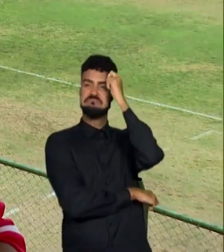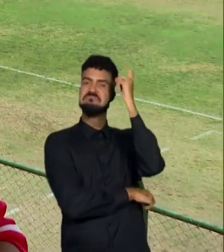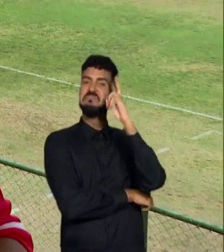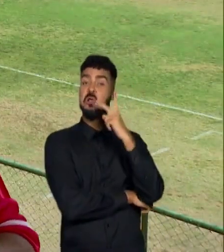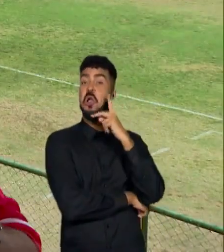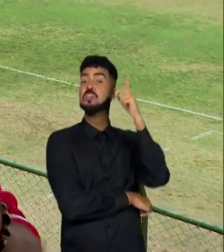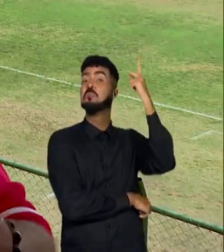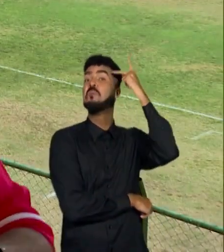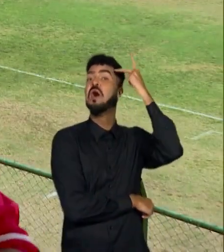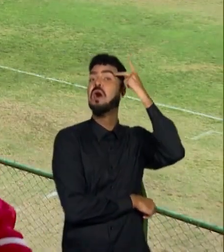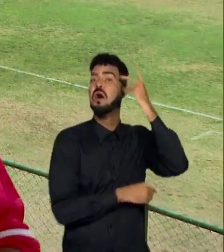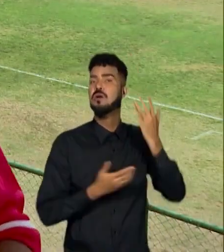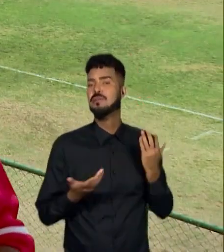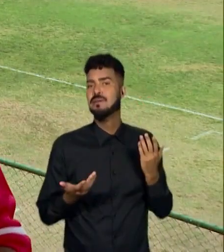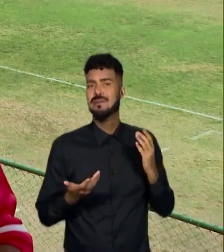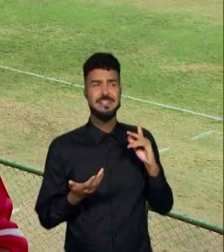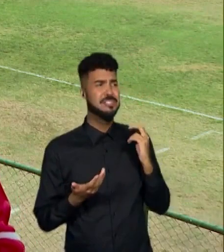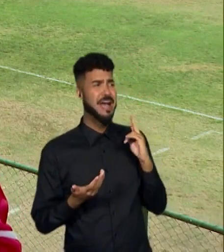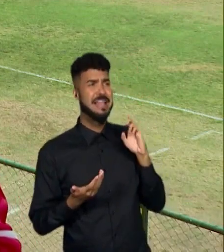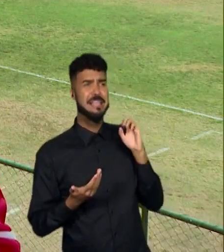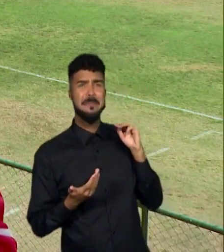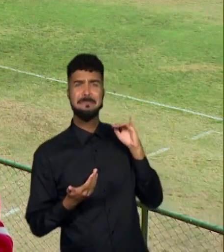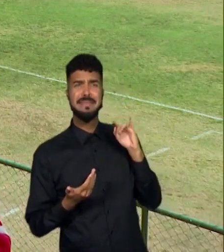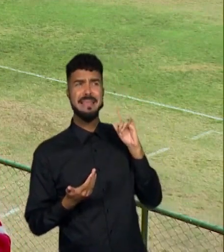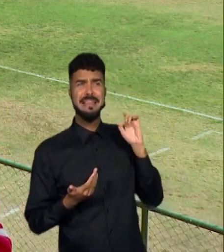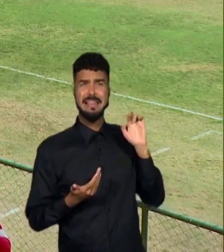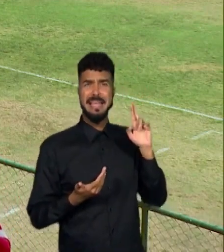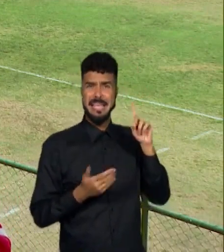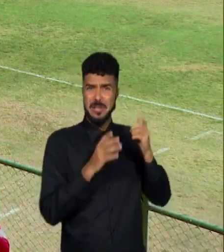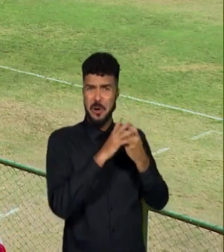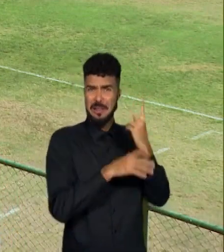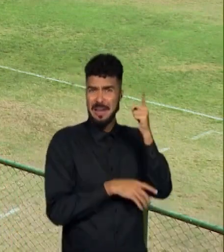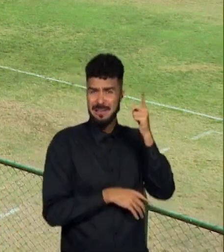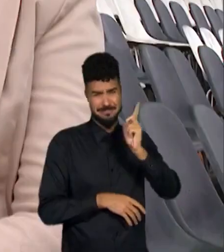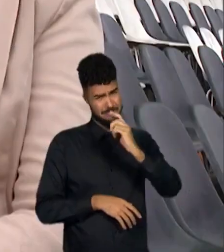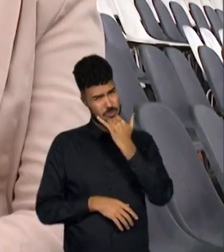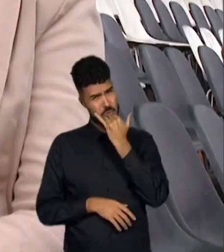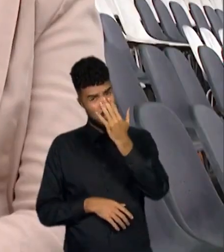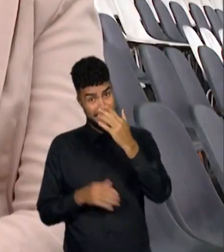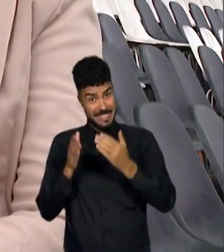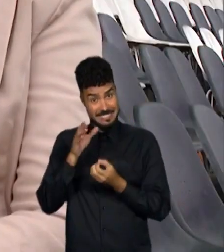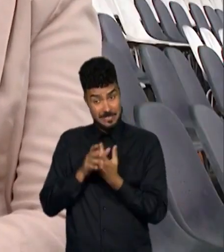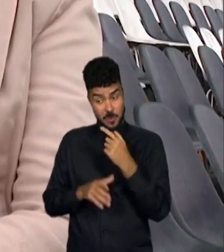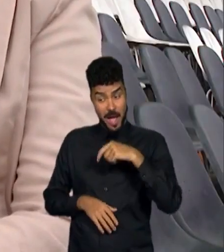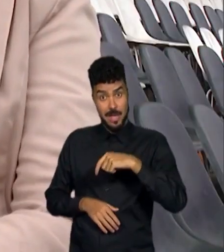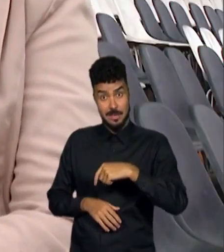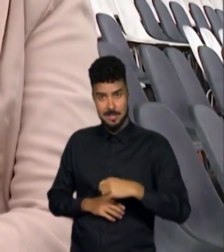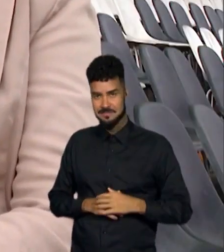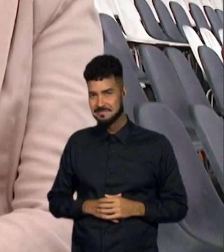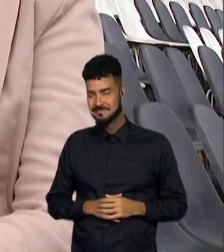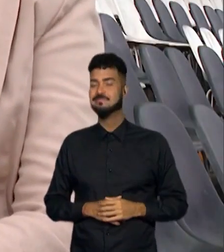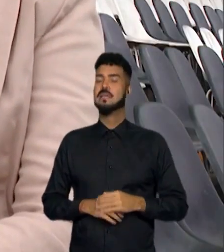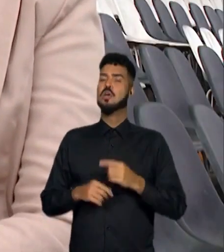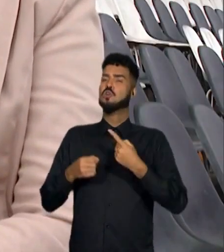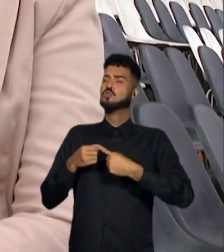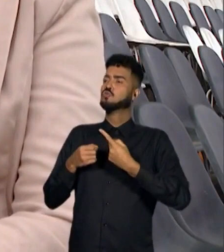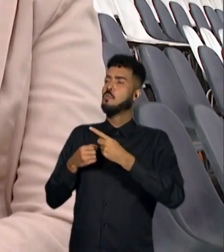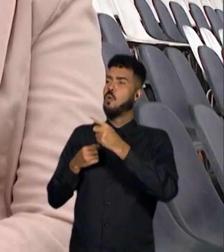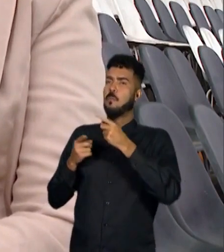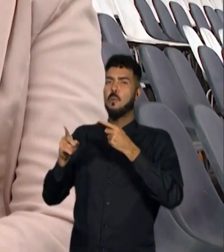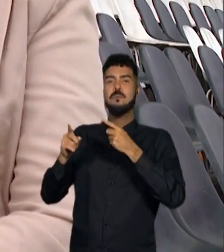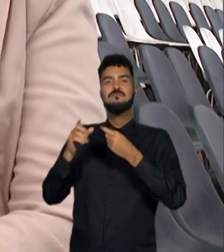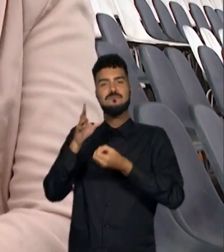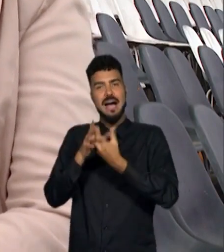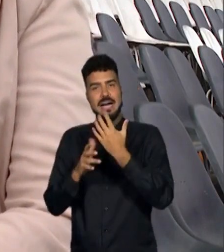São Paulo e disseram que o Charles Miller criou o futebol lá. Não, o futebol nasceu aqui. O subúrbio também vai fundar seus clubes.